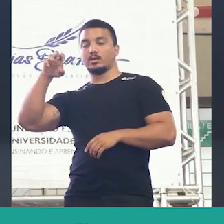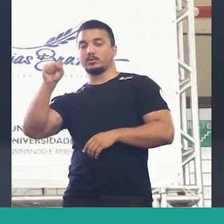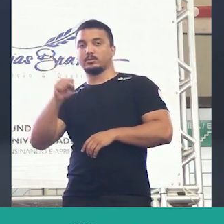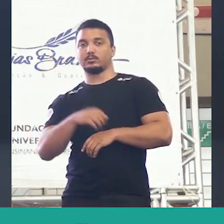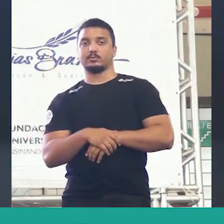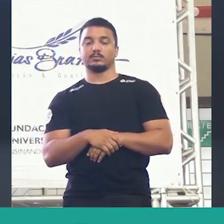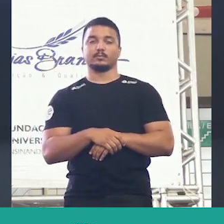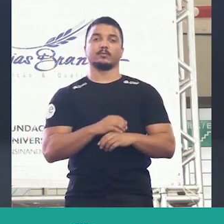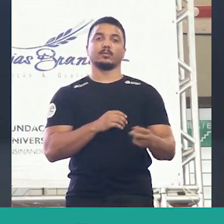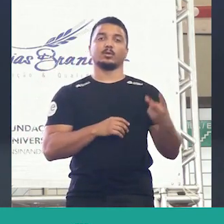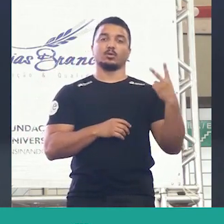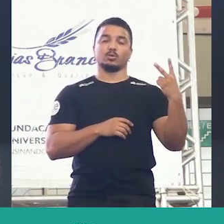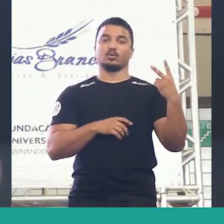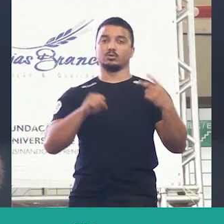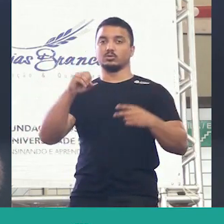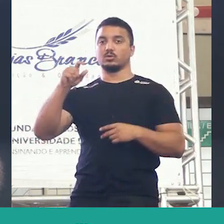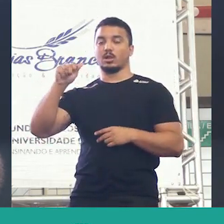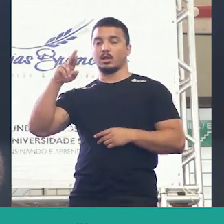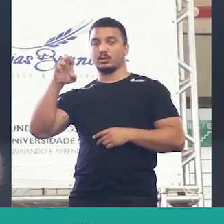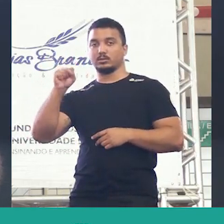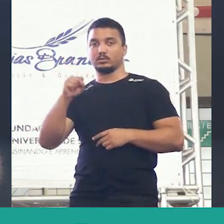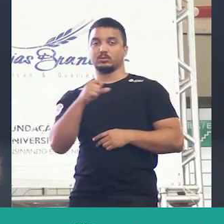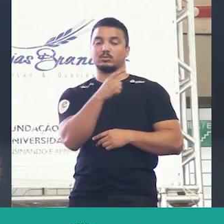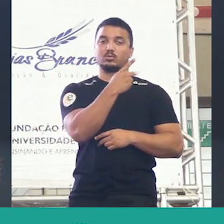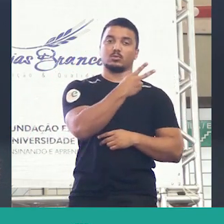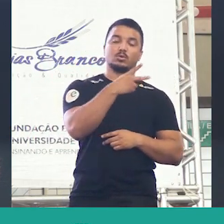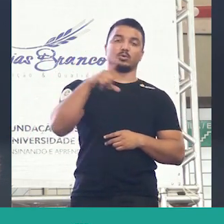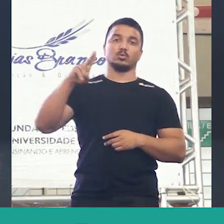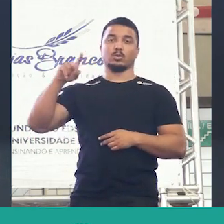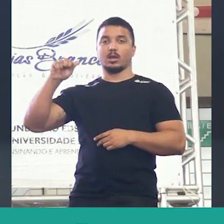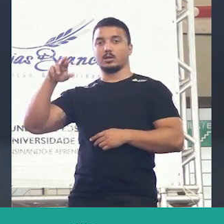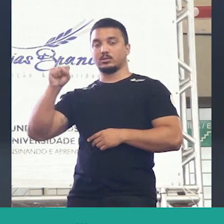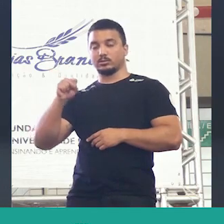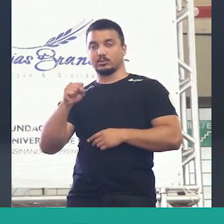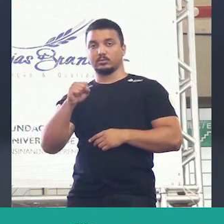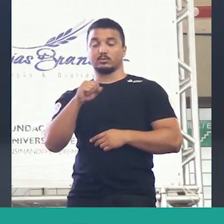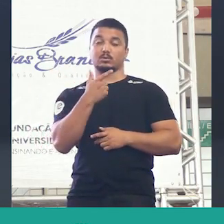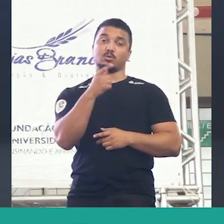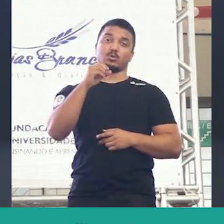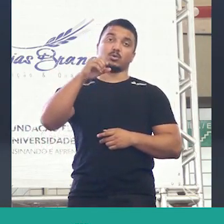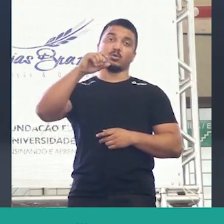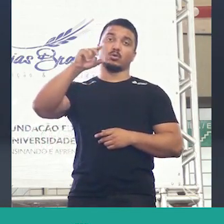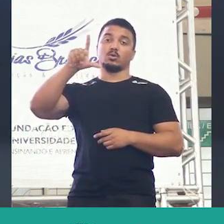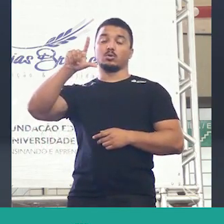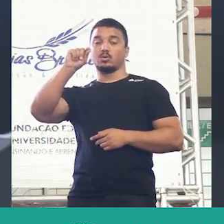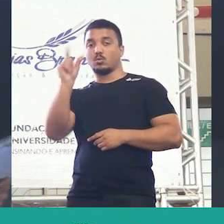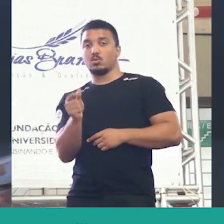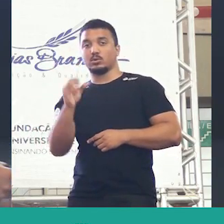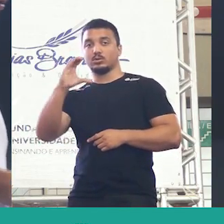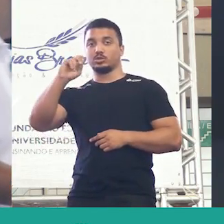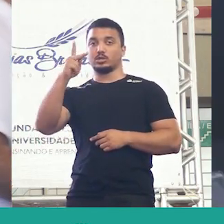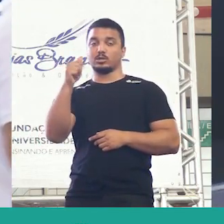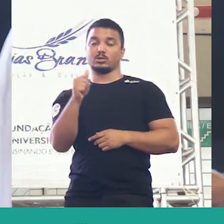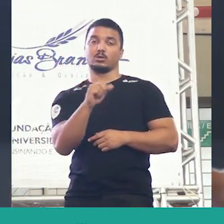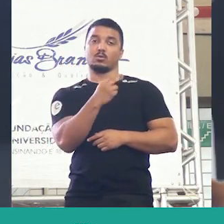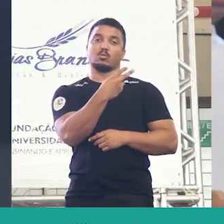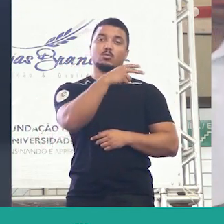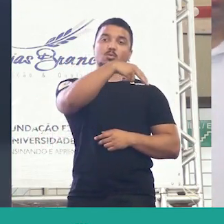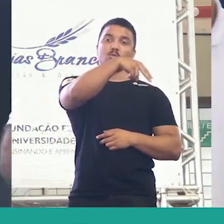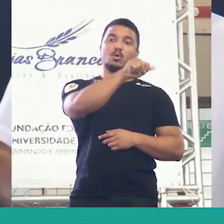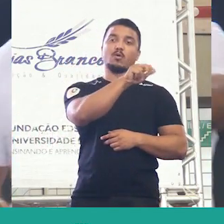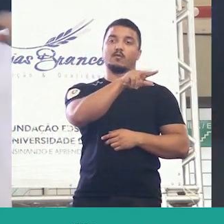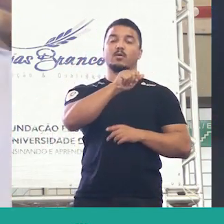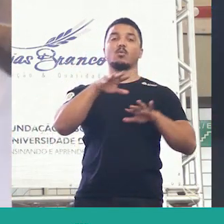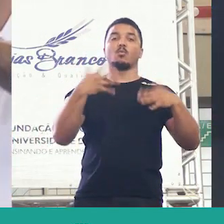nova. 2 eclipses solares, 2 eclipses lunares. Lua cheia ou lua nova. Enquanto eu pego minha água